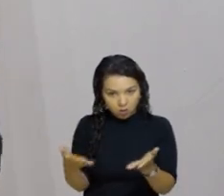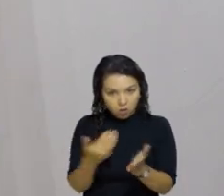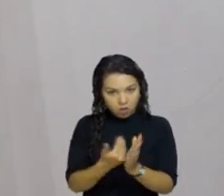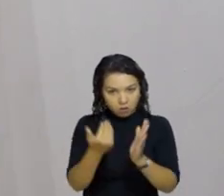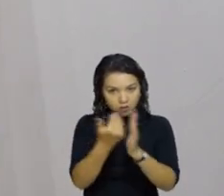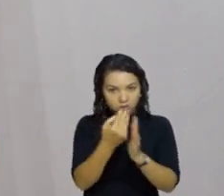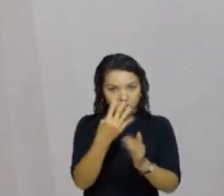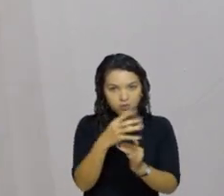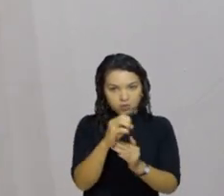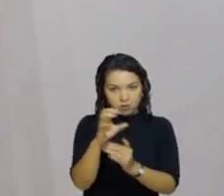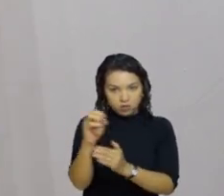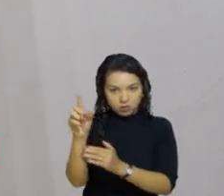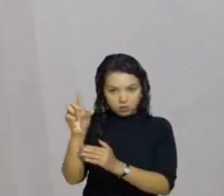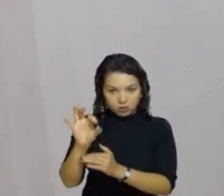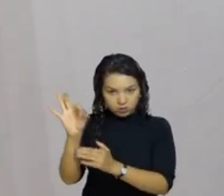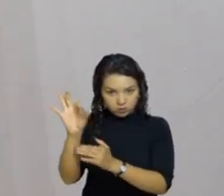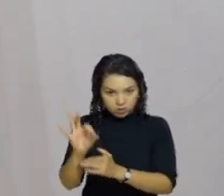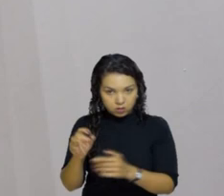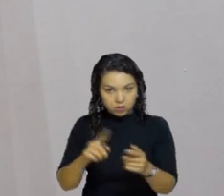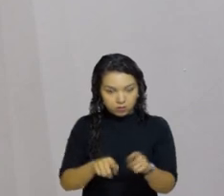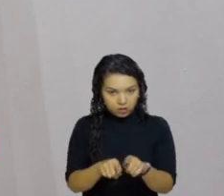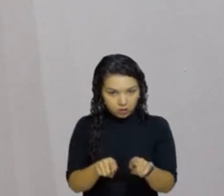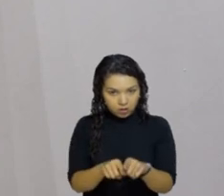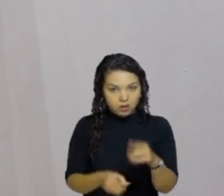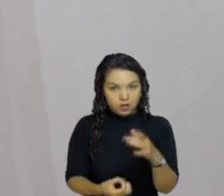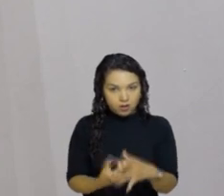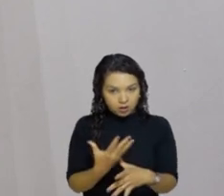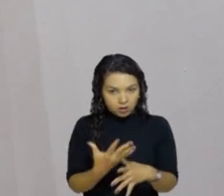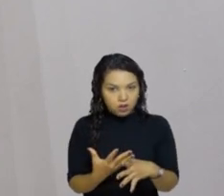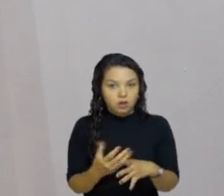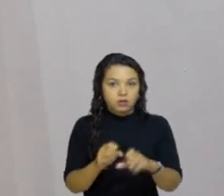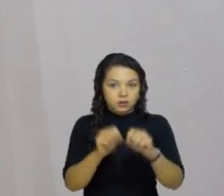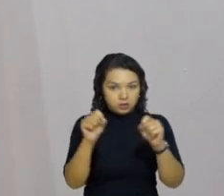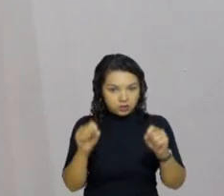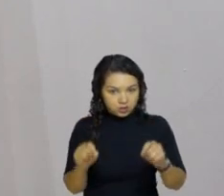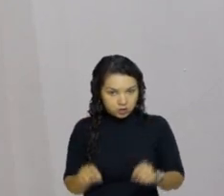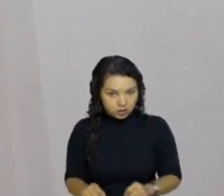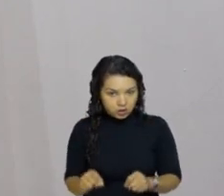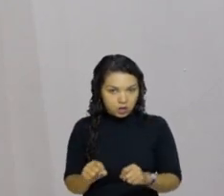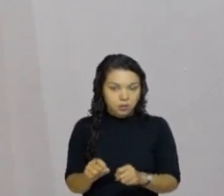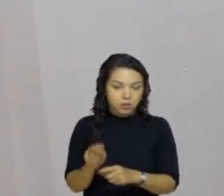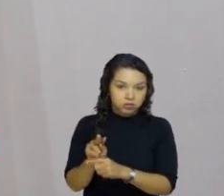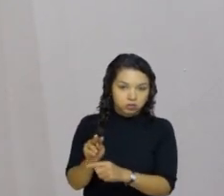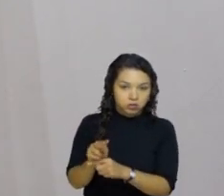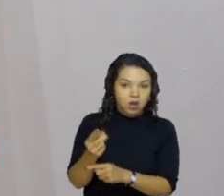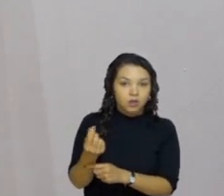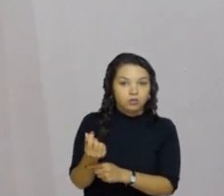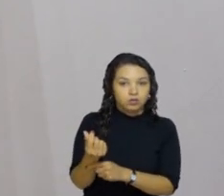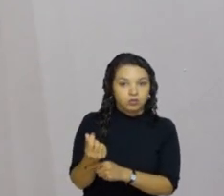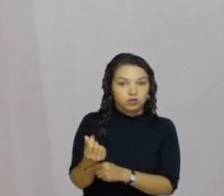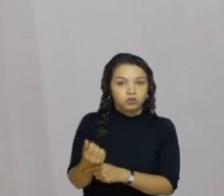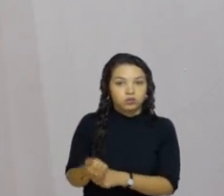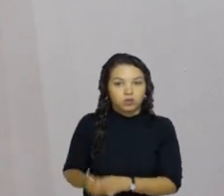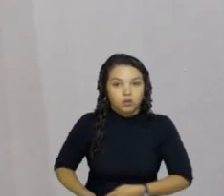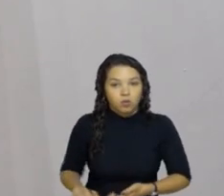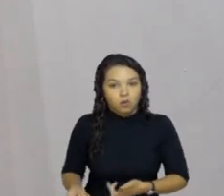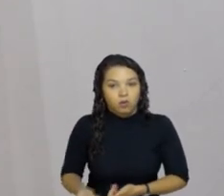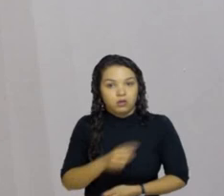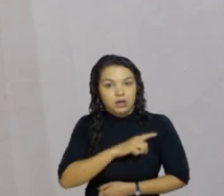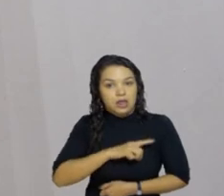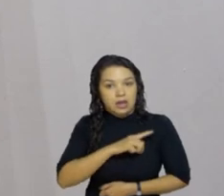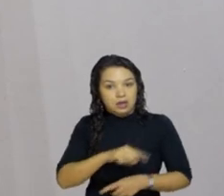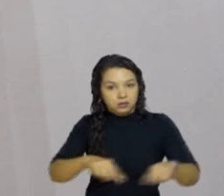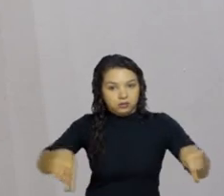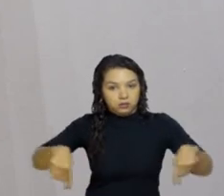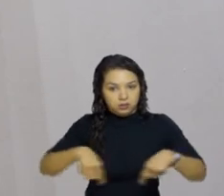Nós criamos um sistema de performance financeira para verificar quanto custa uma delegacia de polícia. Estamos lançando um